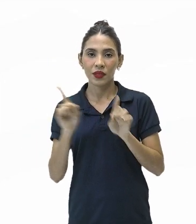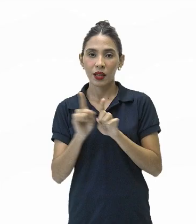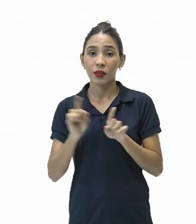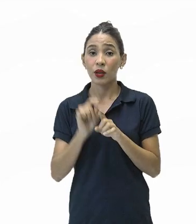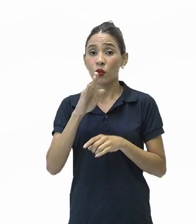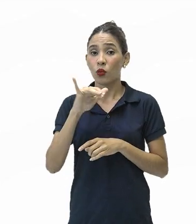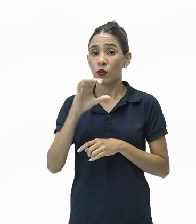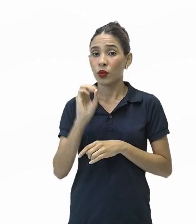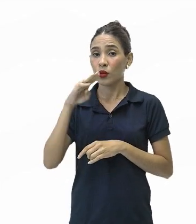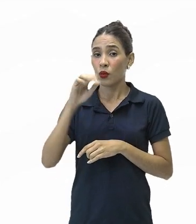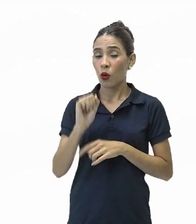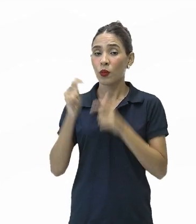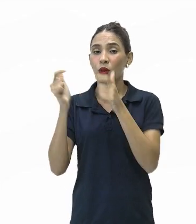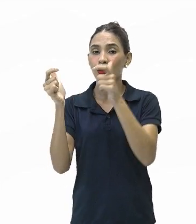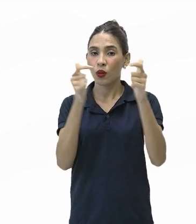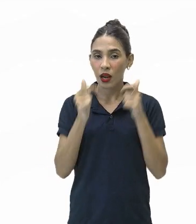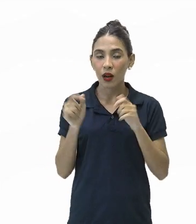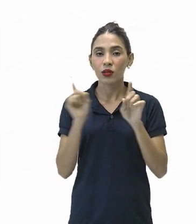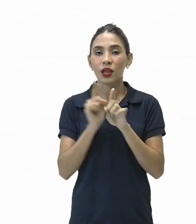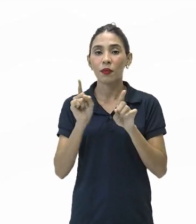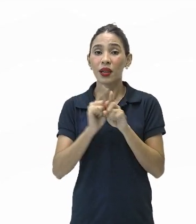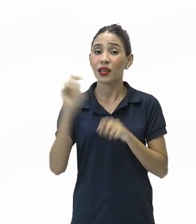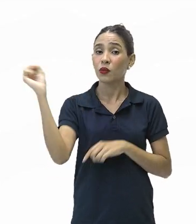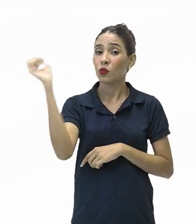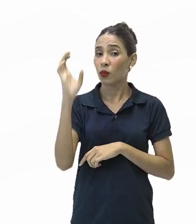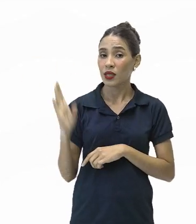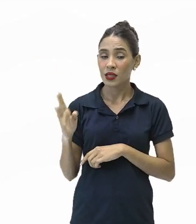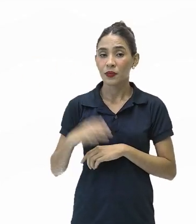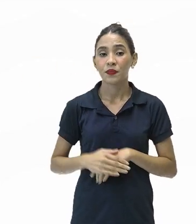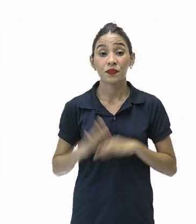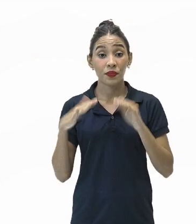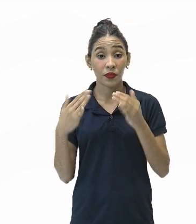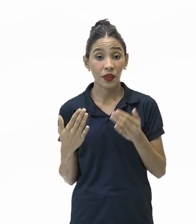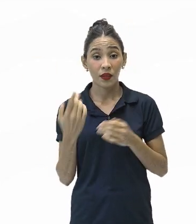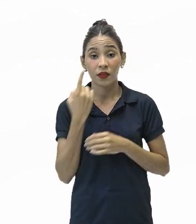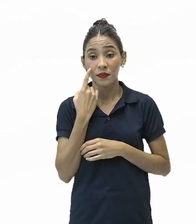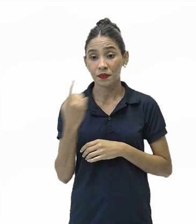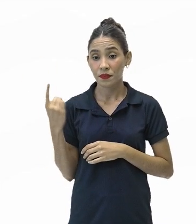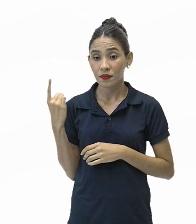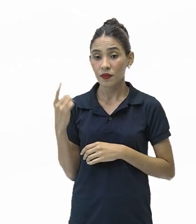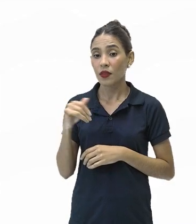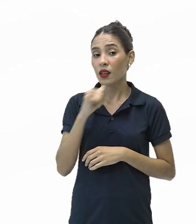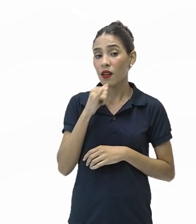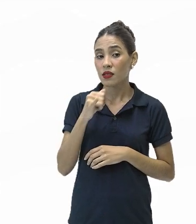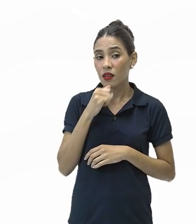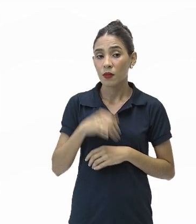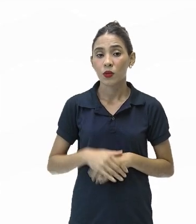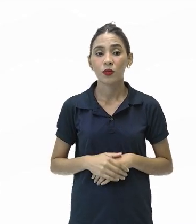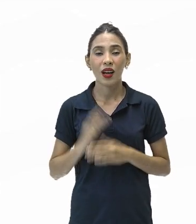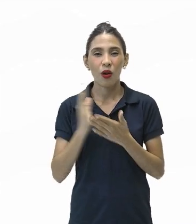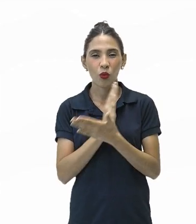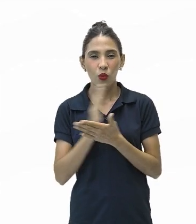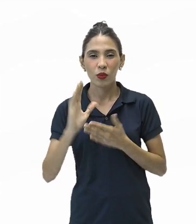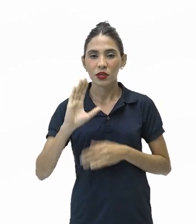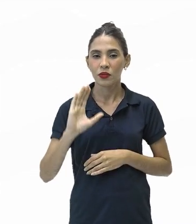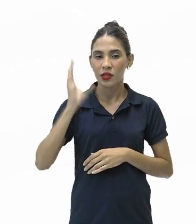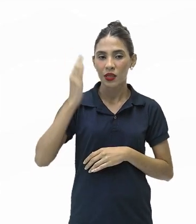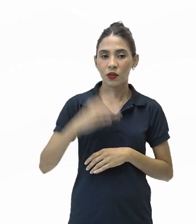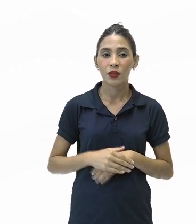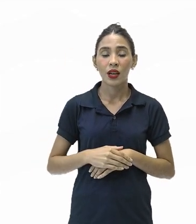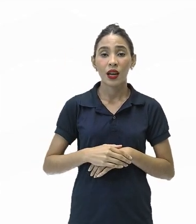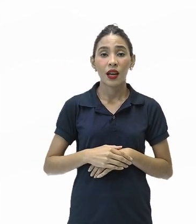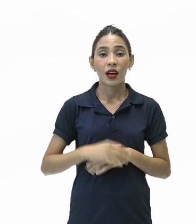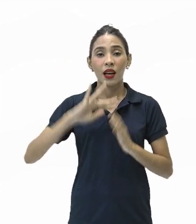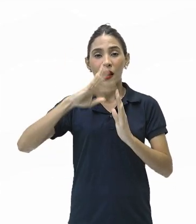bioma e a localização no Brasil. Então, vamos aí exemplificar algumas situações. Para a